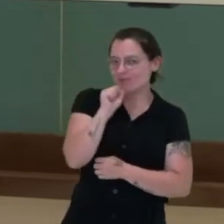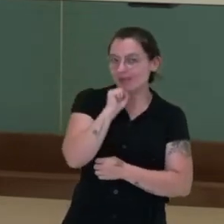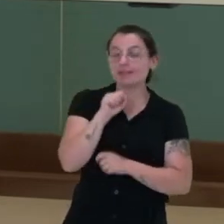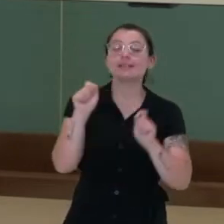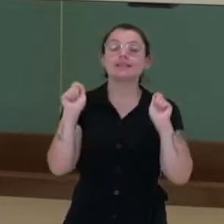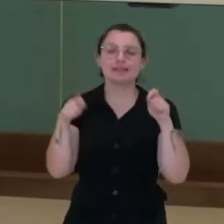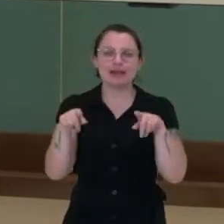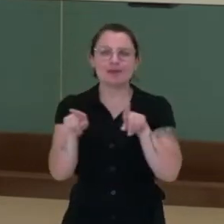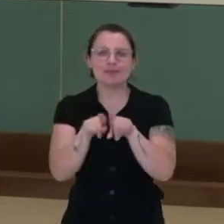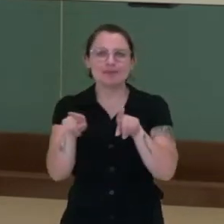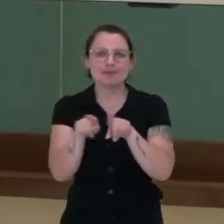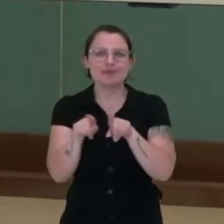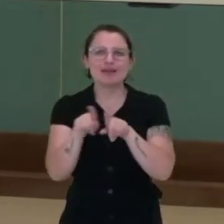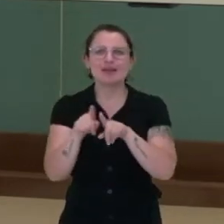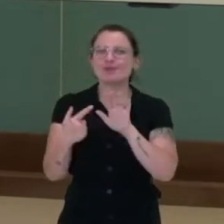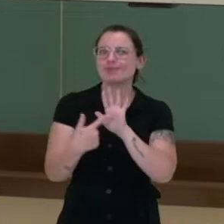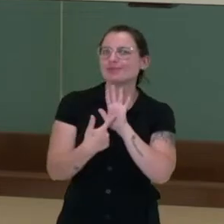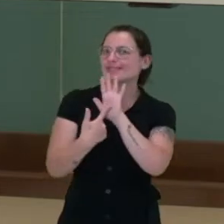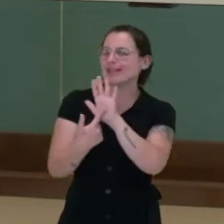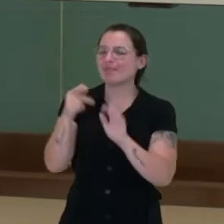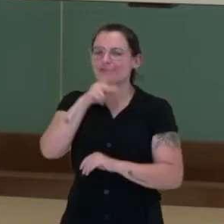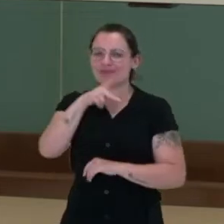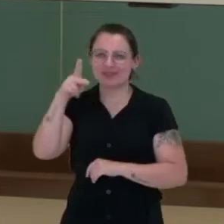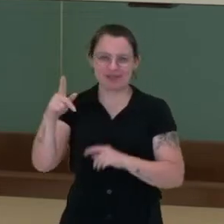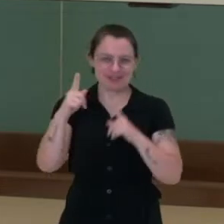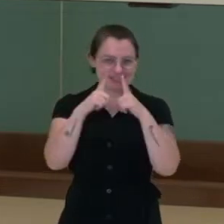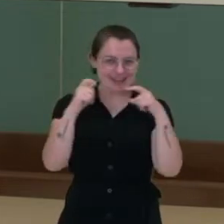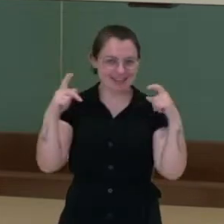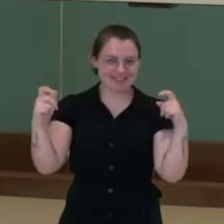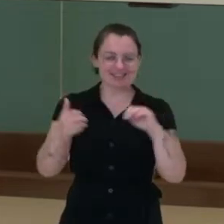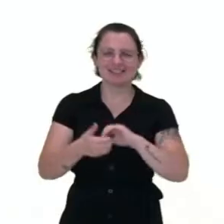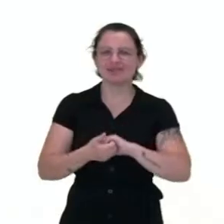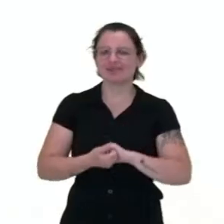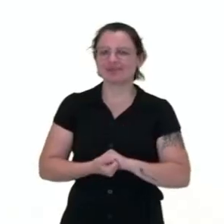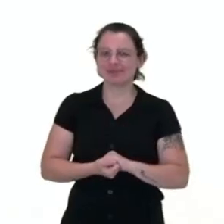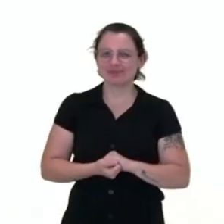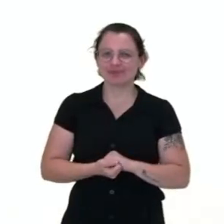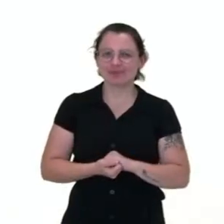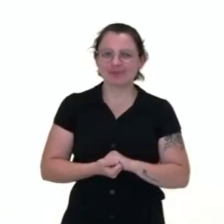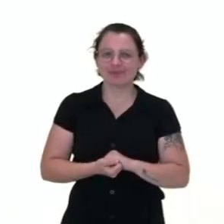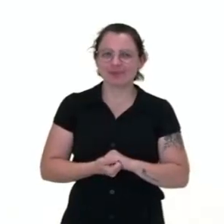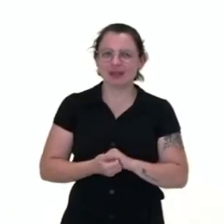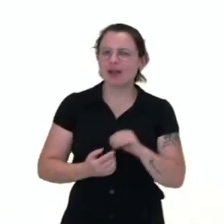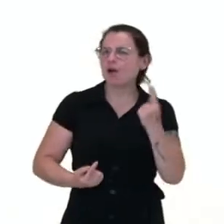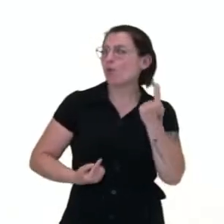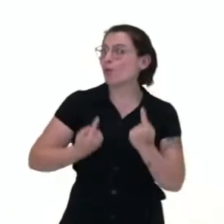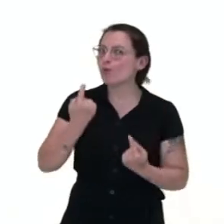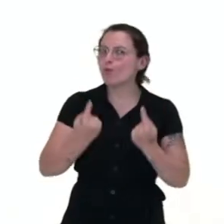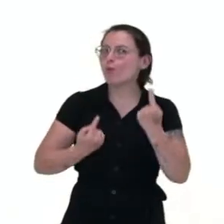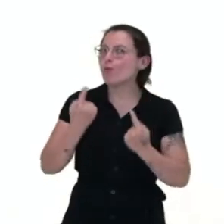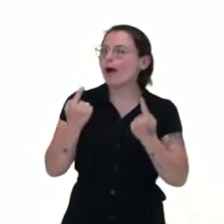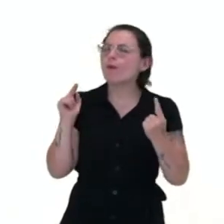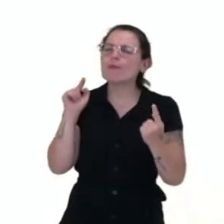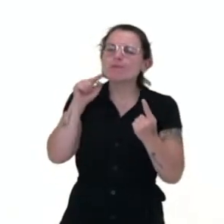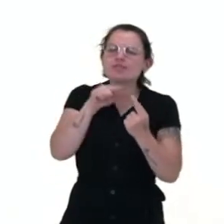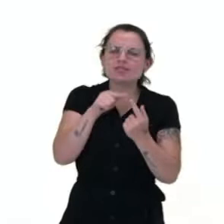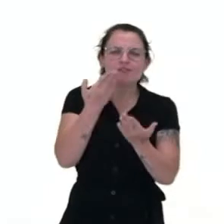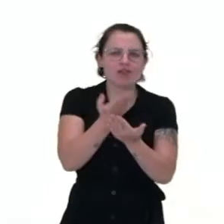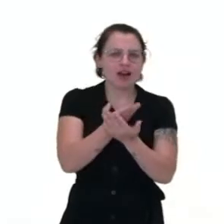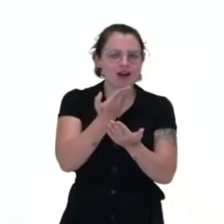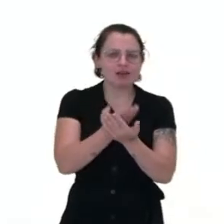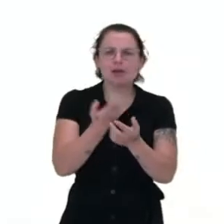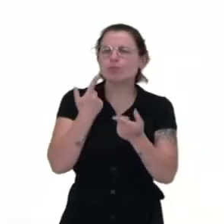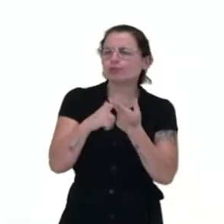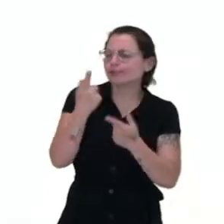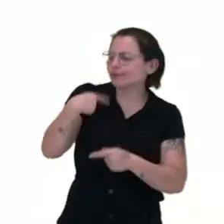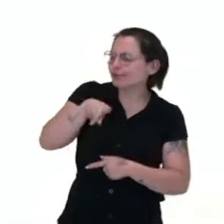professor e para a professora de ciências. Então vamos lá? Quais são os objetivos da aula? Por que